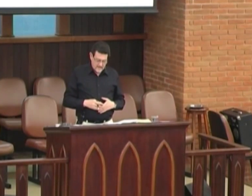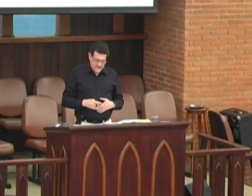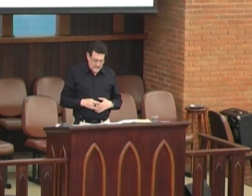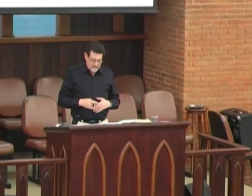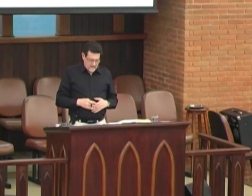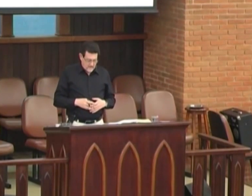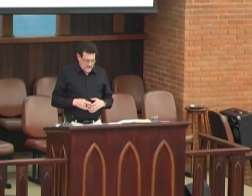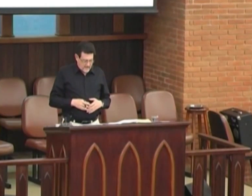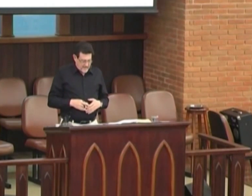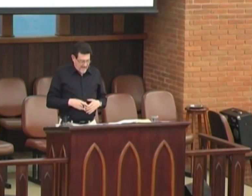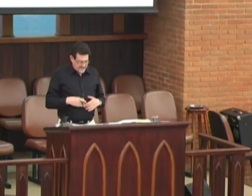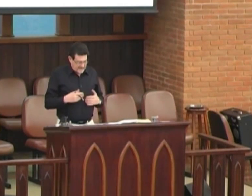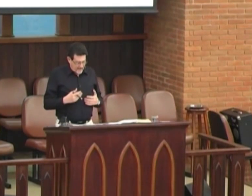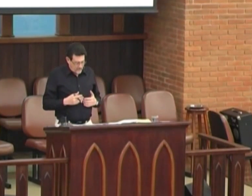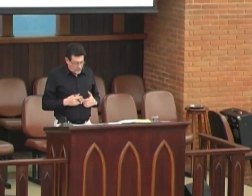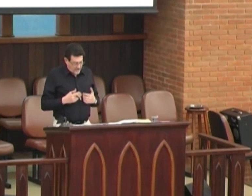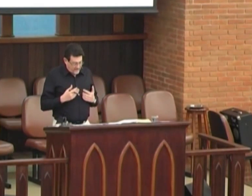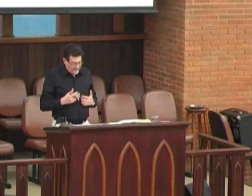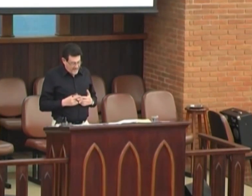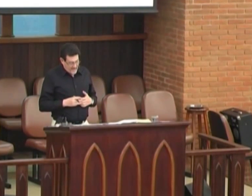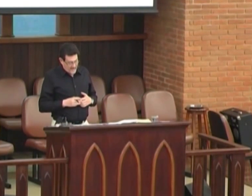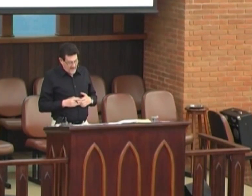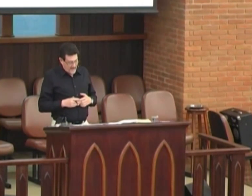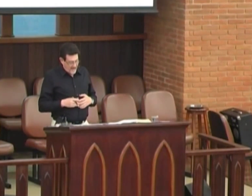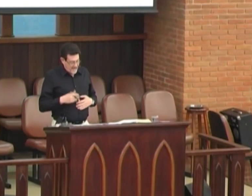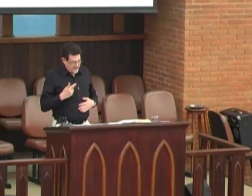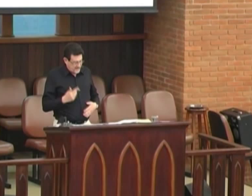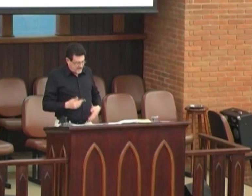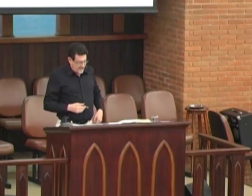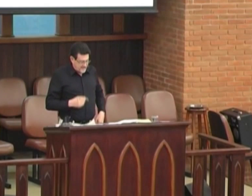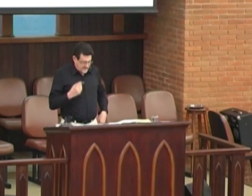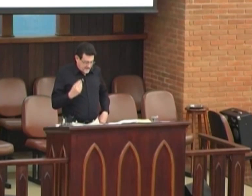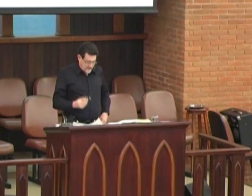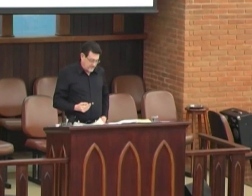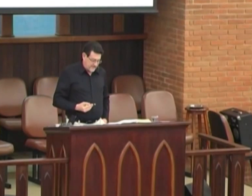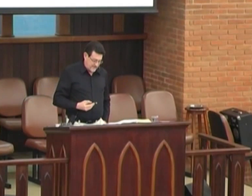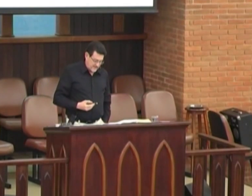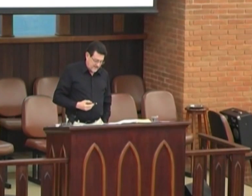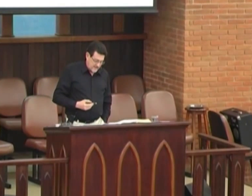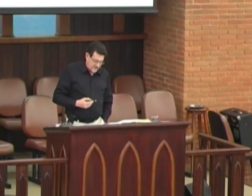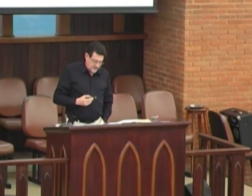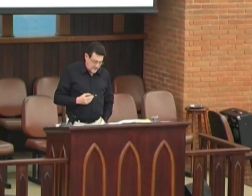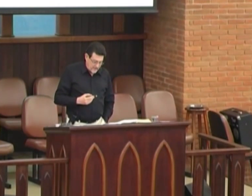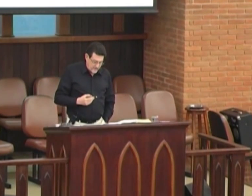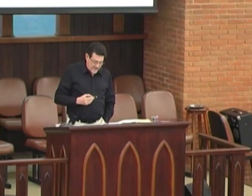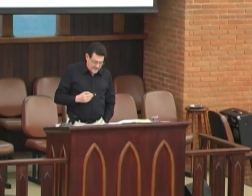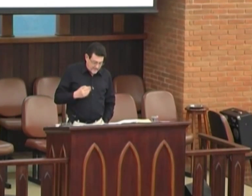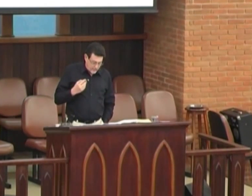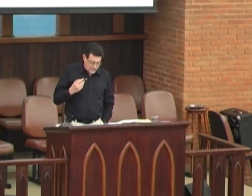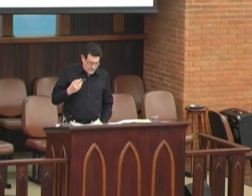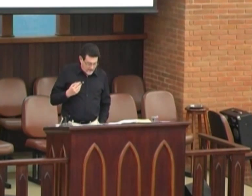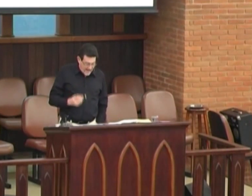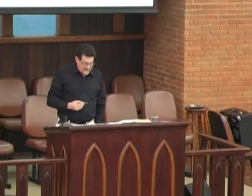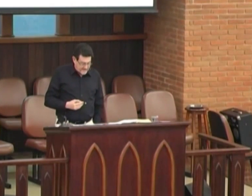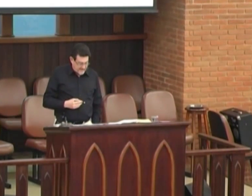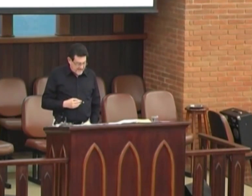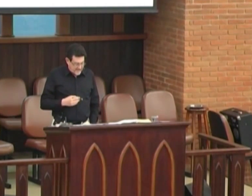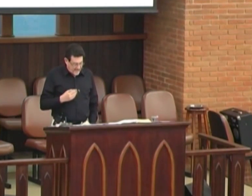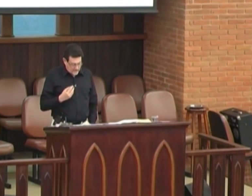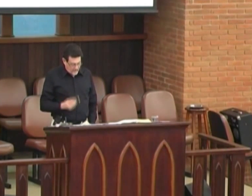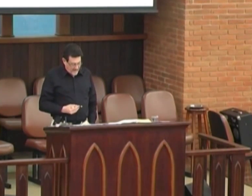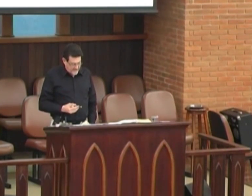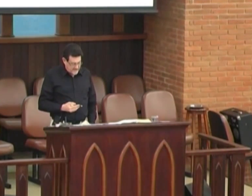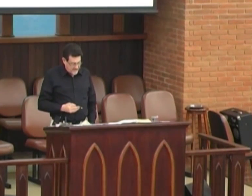eclesiástica e aceitam, todavia, a existência de Deus, destituído de atributos morais